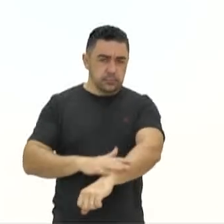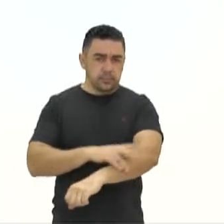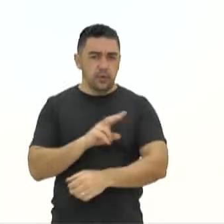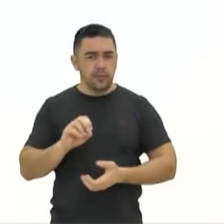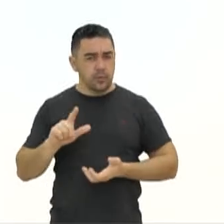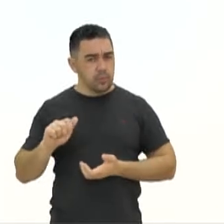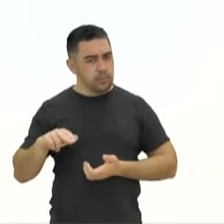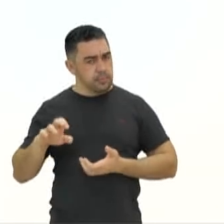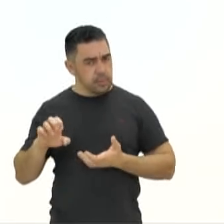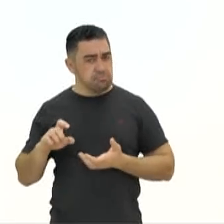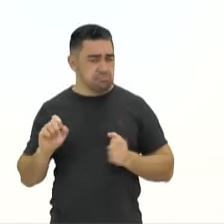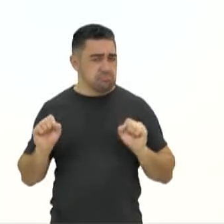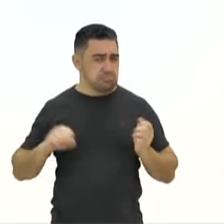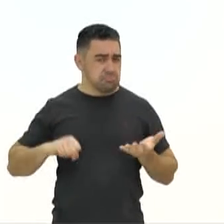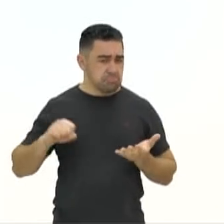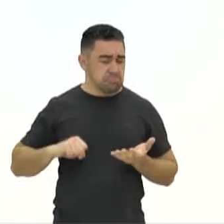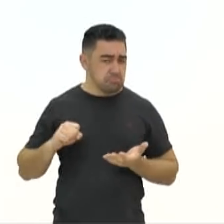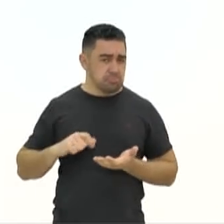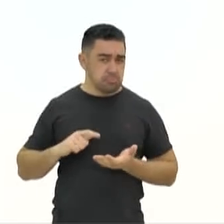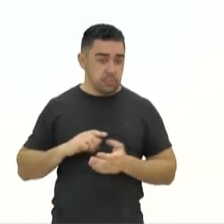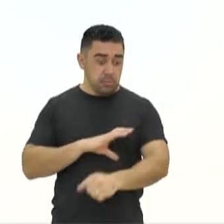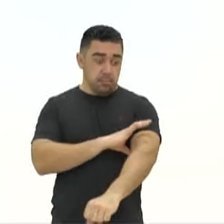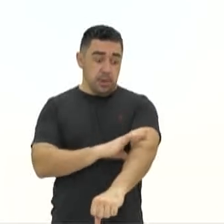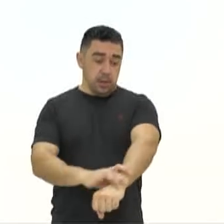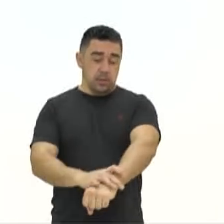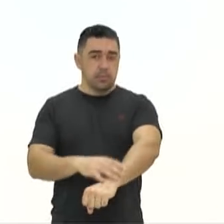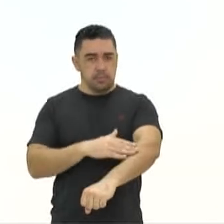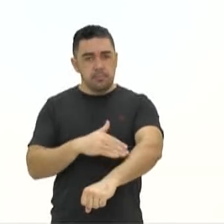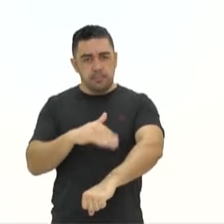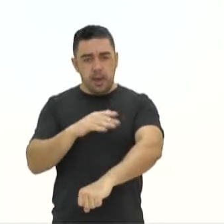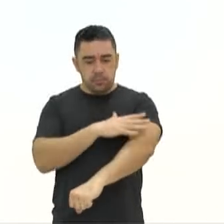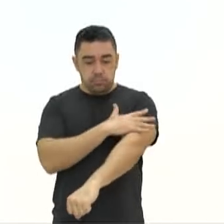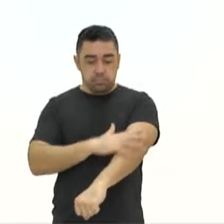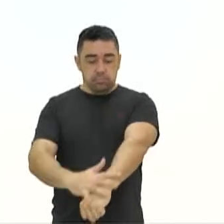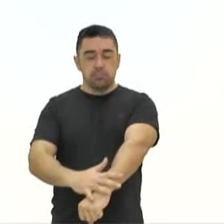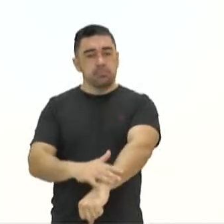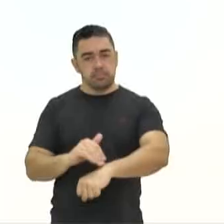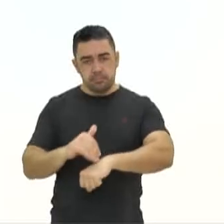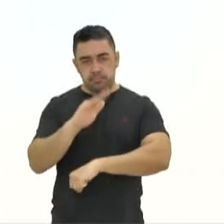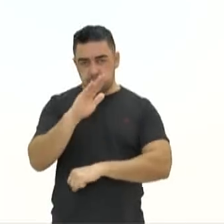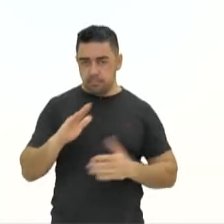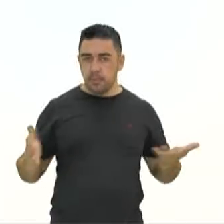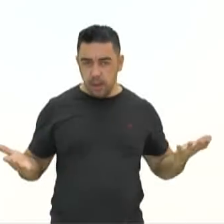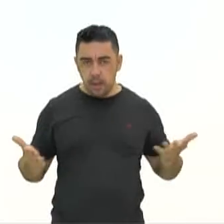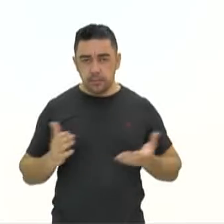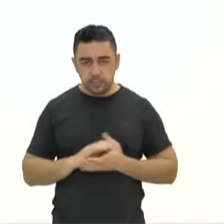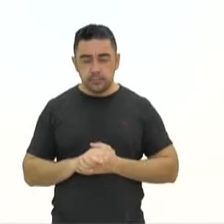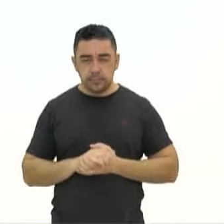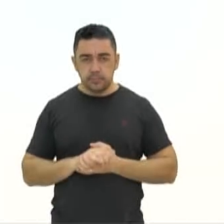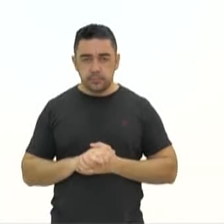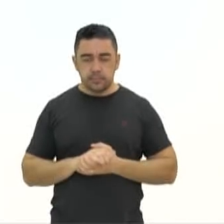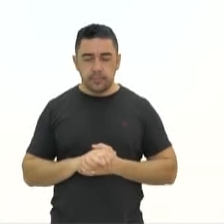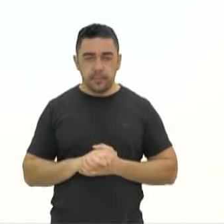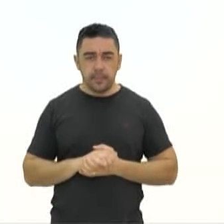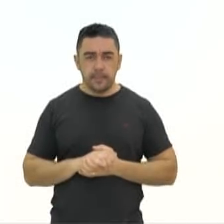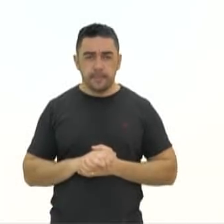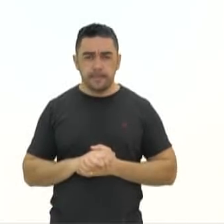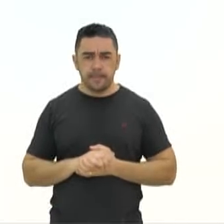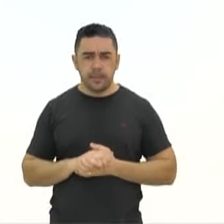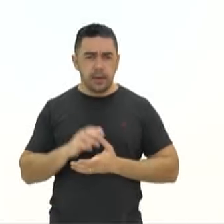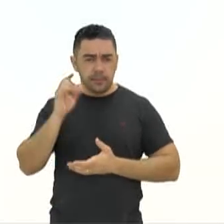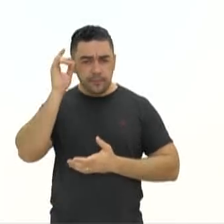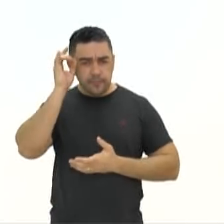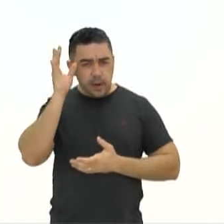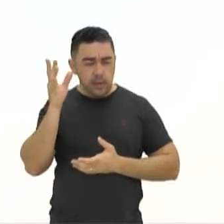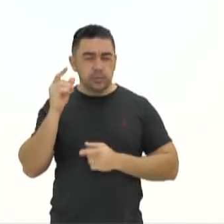você? Sim, né? Se você tem um membro mais longo, você tem uma relação superfície e volume maior também.